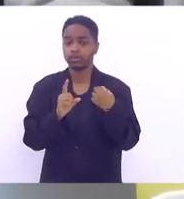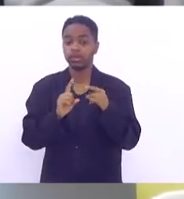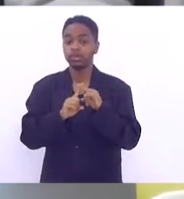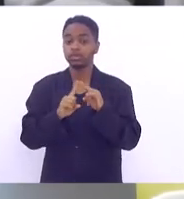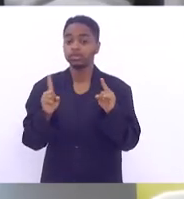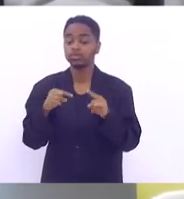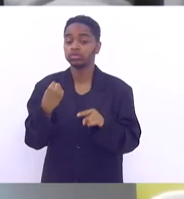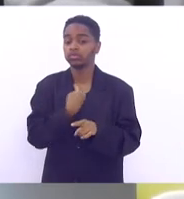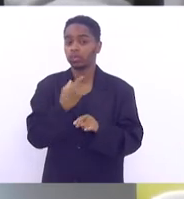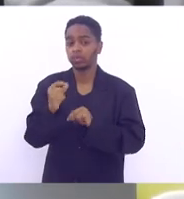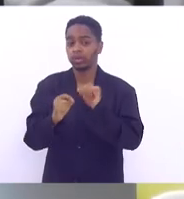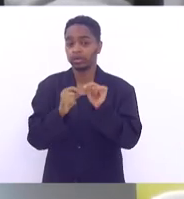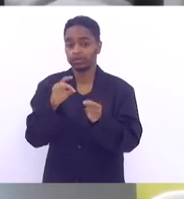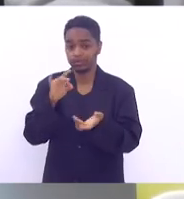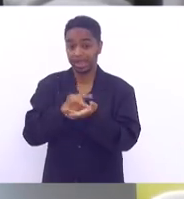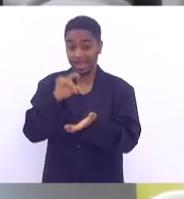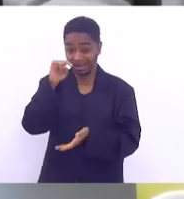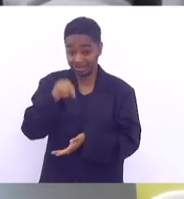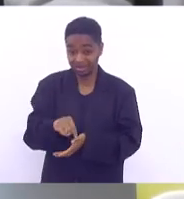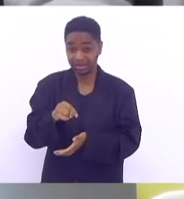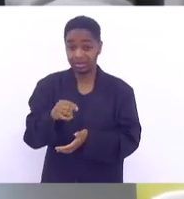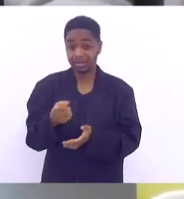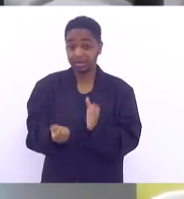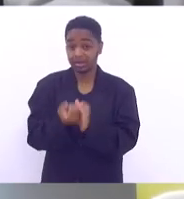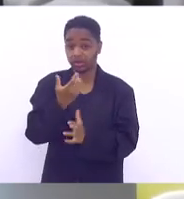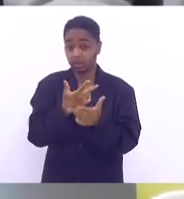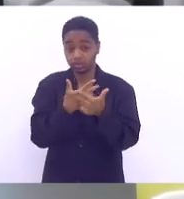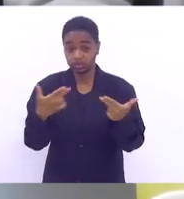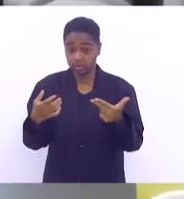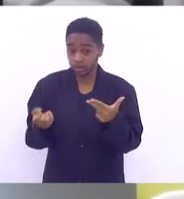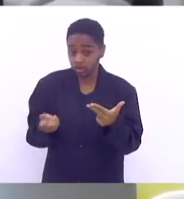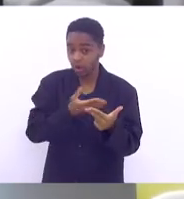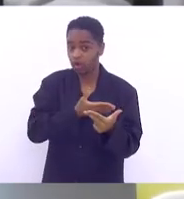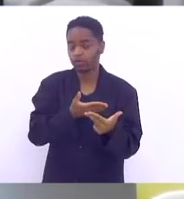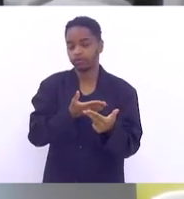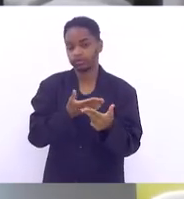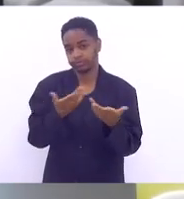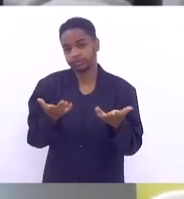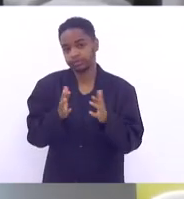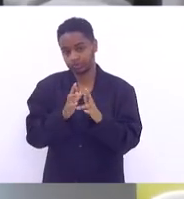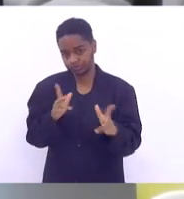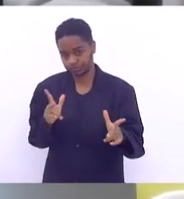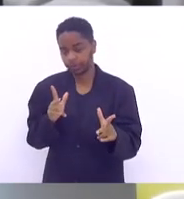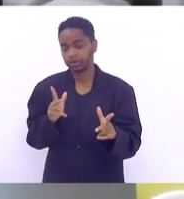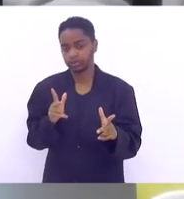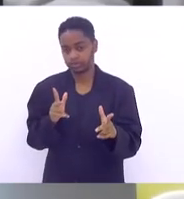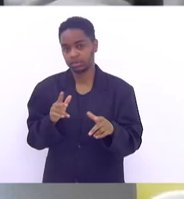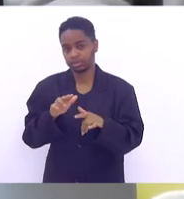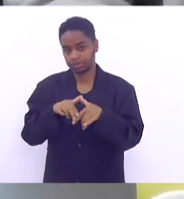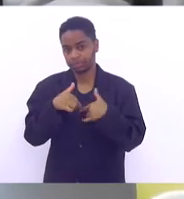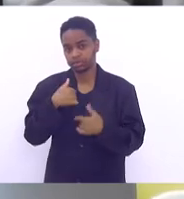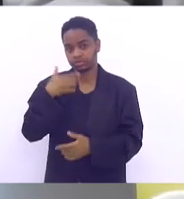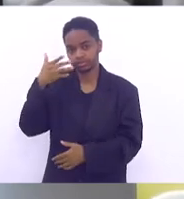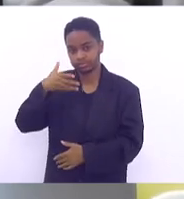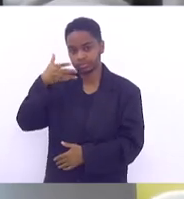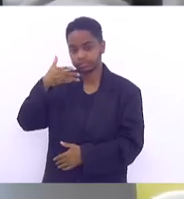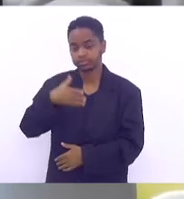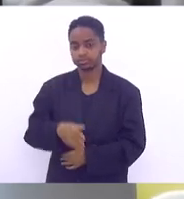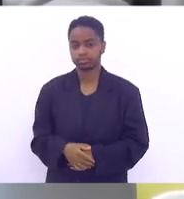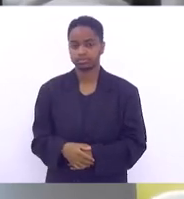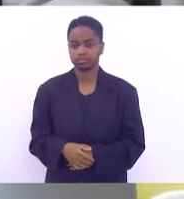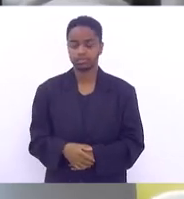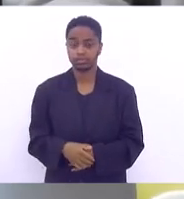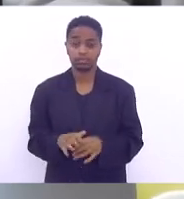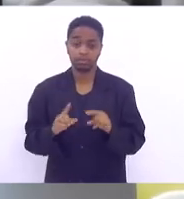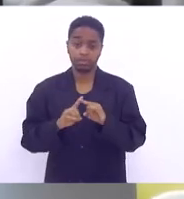estamos, efetivamente, criando uma situação nova para o Executivo. Né? Então, foi essa a minha colocação. No